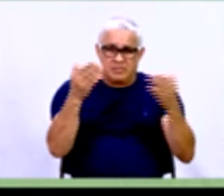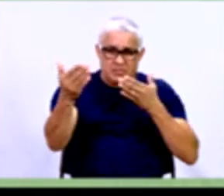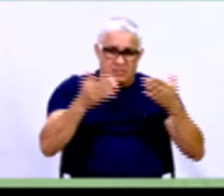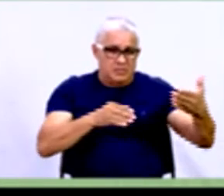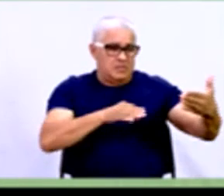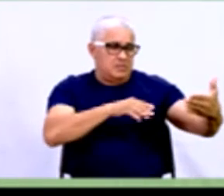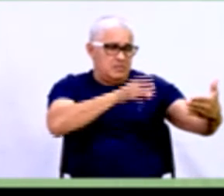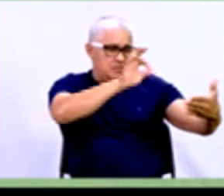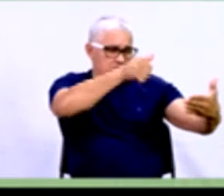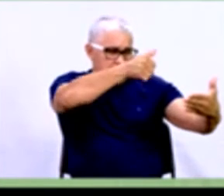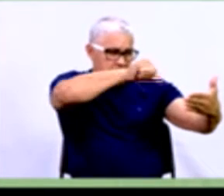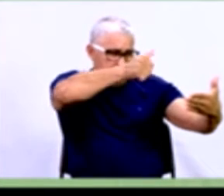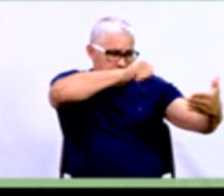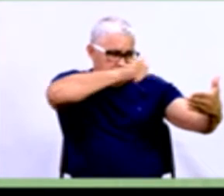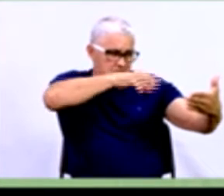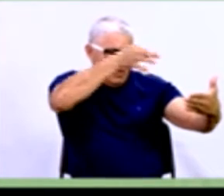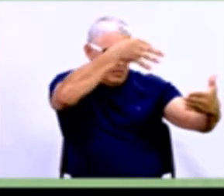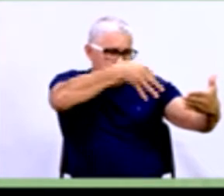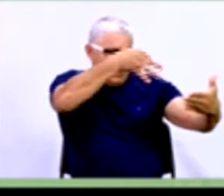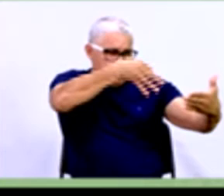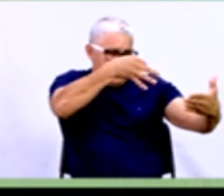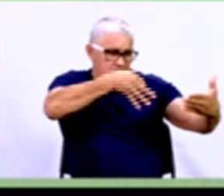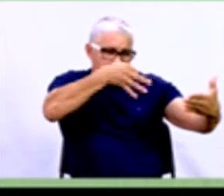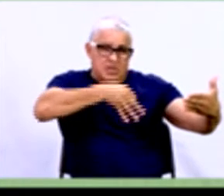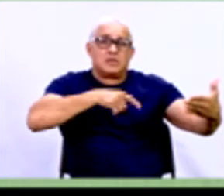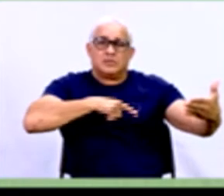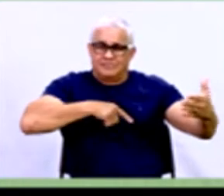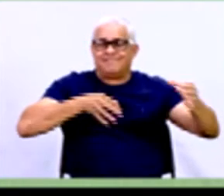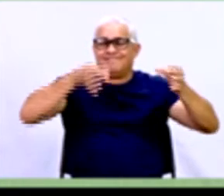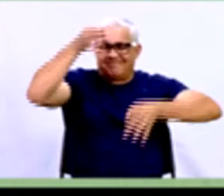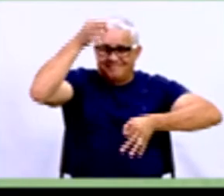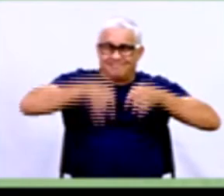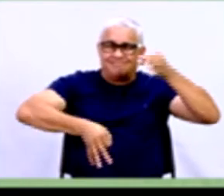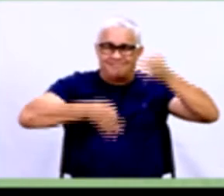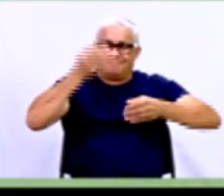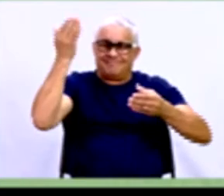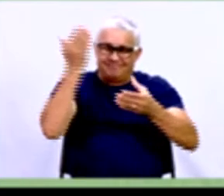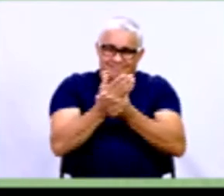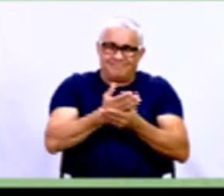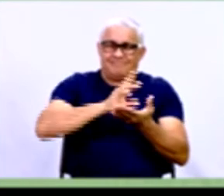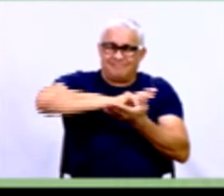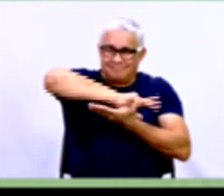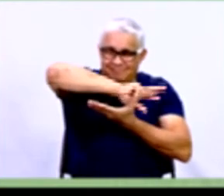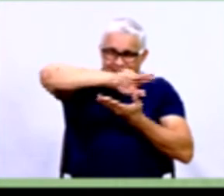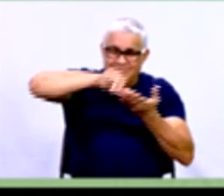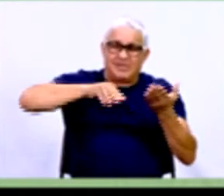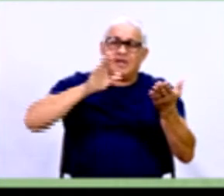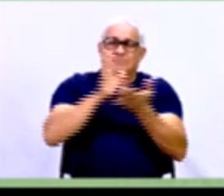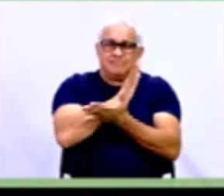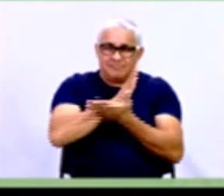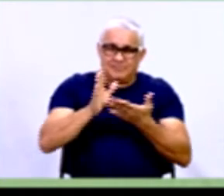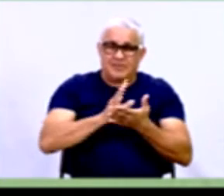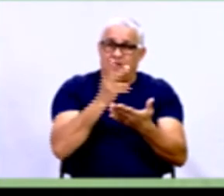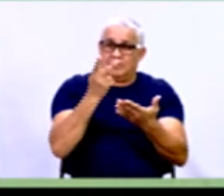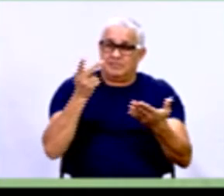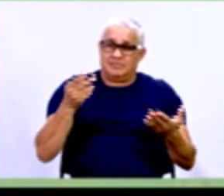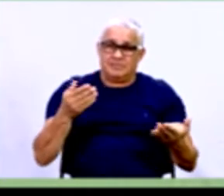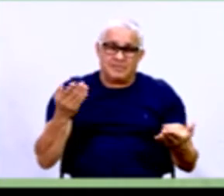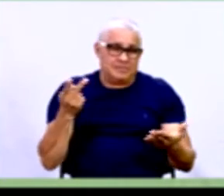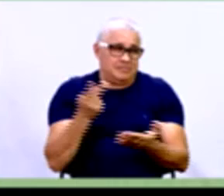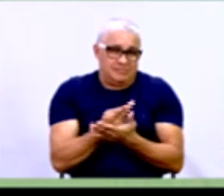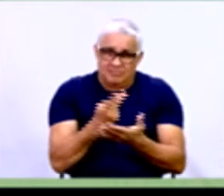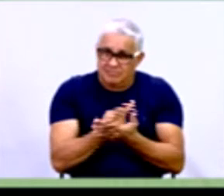estão de forma correta. Existem vários casos na justiça em que é questionado alguma informação errada no CAT, por